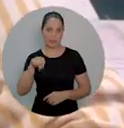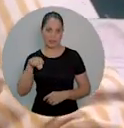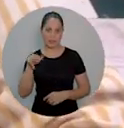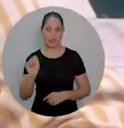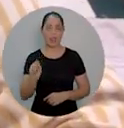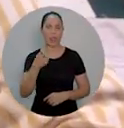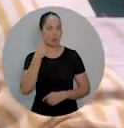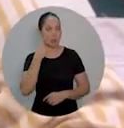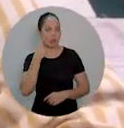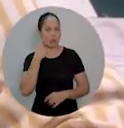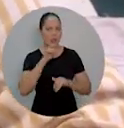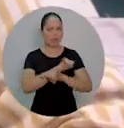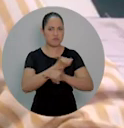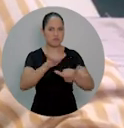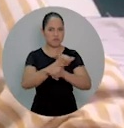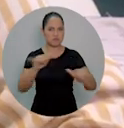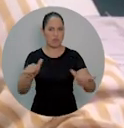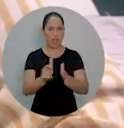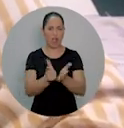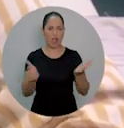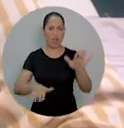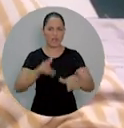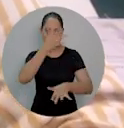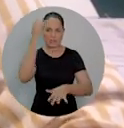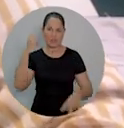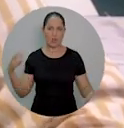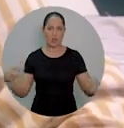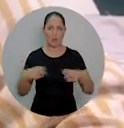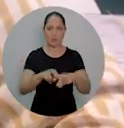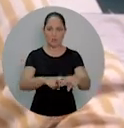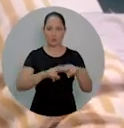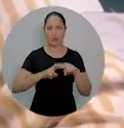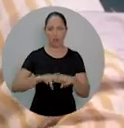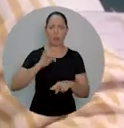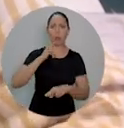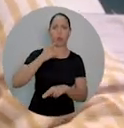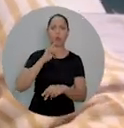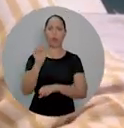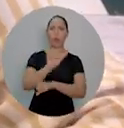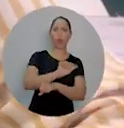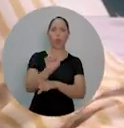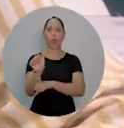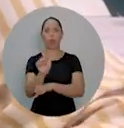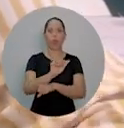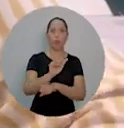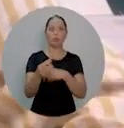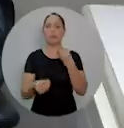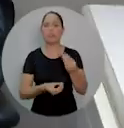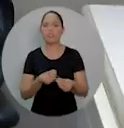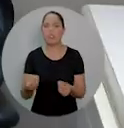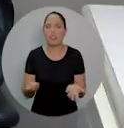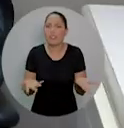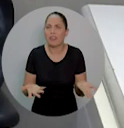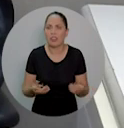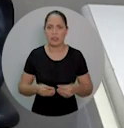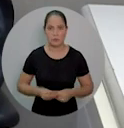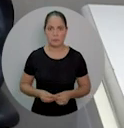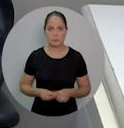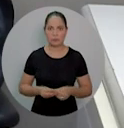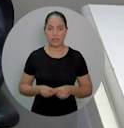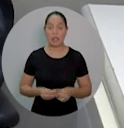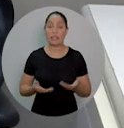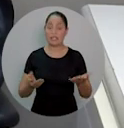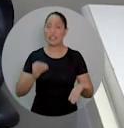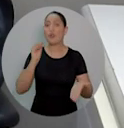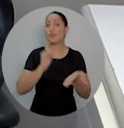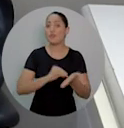vejo nos noticiários que muita gente morre devido a dirigir alcoolizado. O que é que falta para zerar esse número? O que falta é justamente